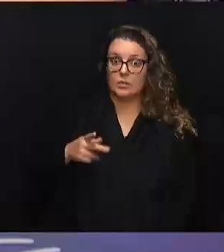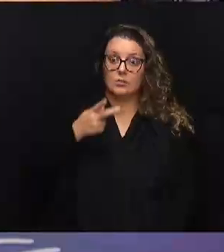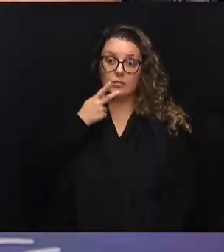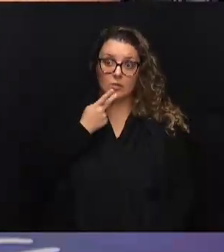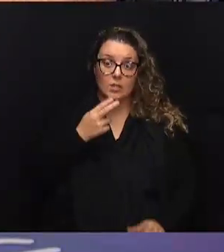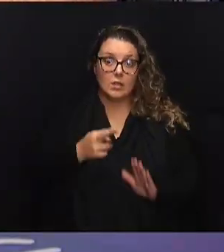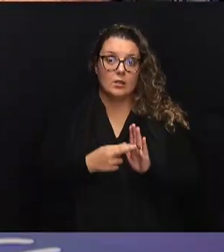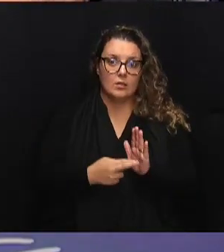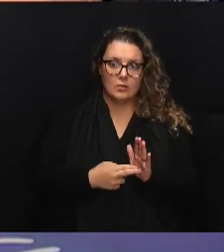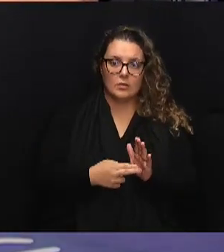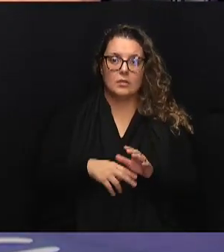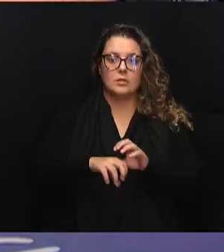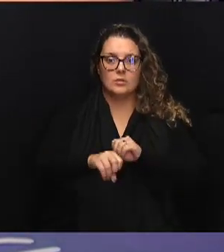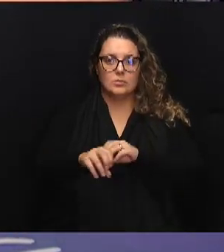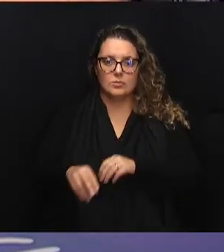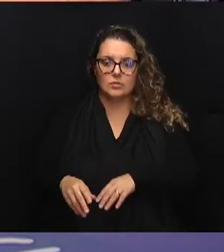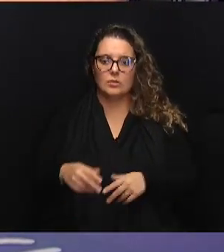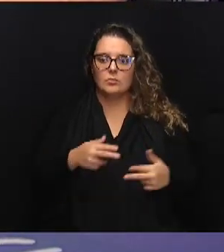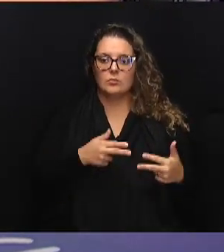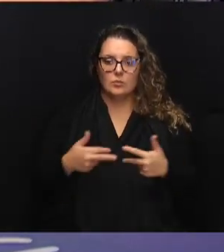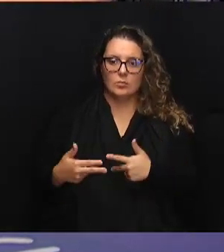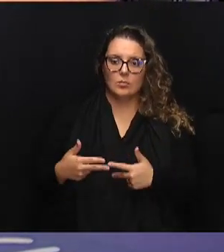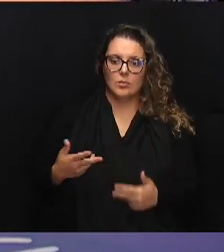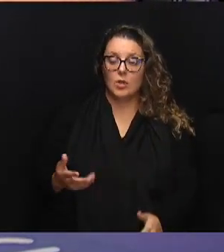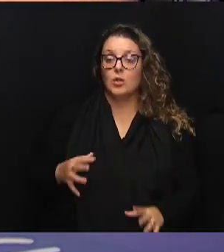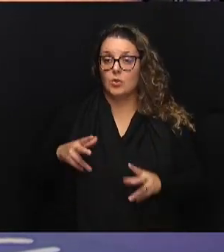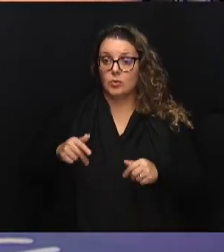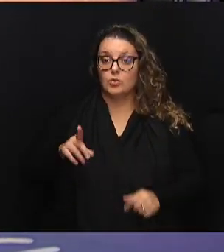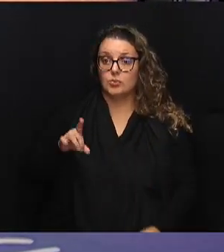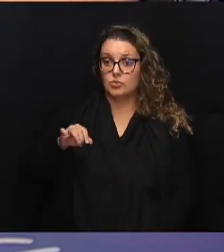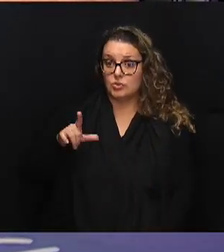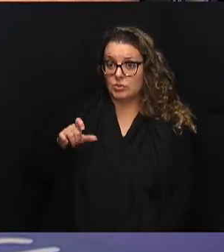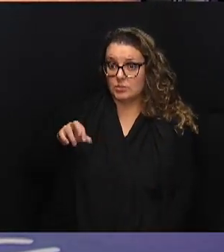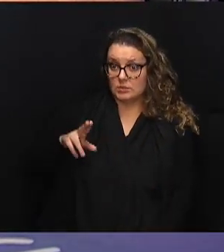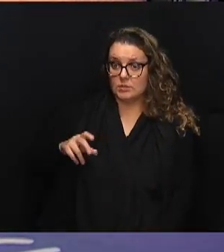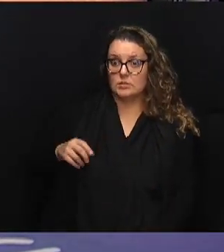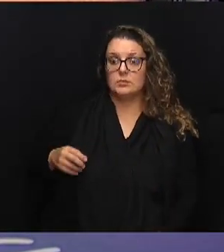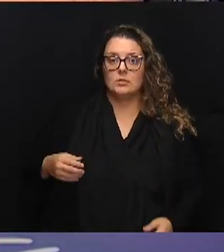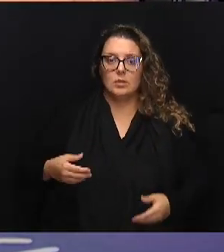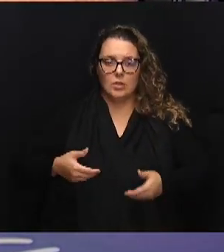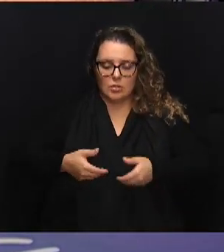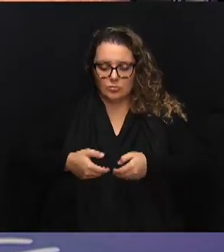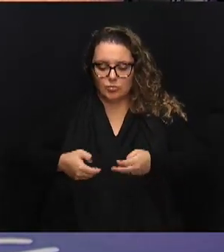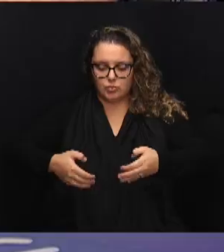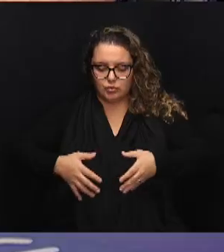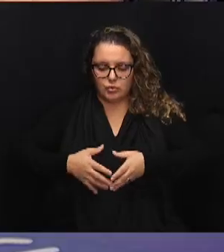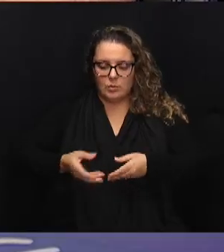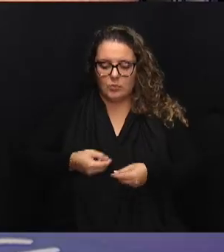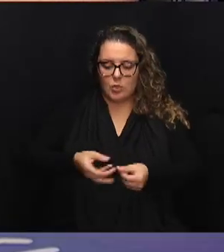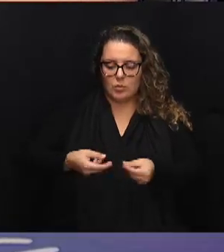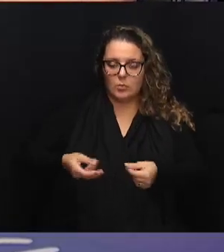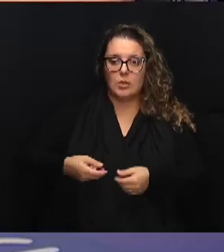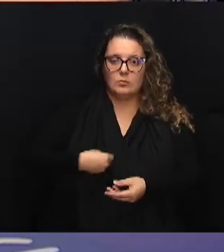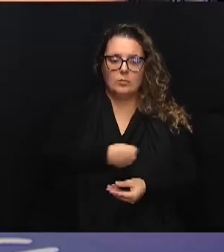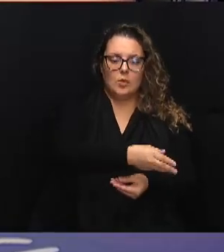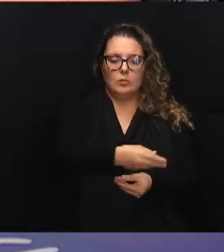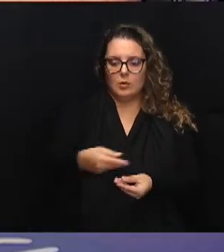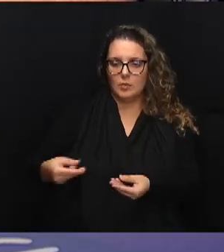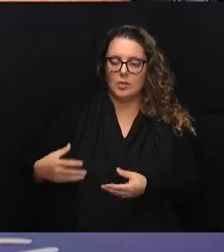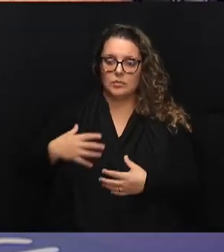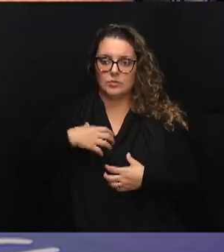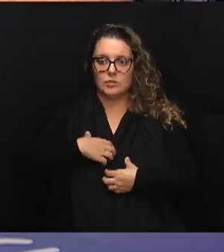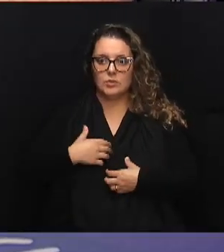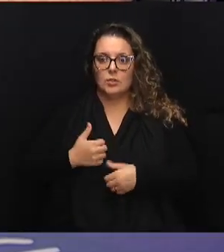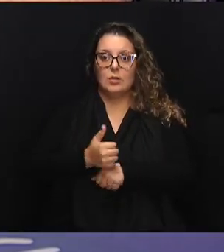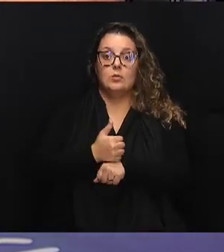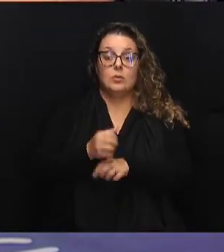ele, tem que ensinar ele o procedimento padrão. Então, por exemplo, todos os meus dealers, eles embaralham da mesma forma, distribuem as cartas da mesma forma, então são profissionais